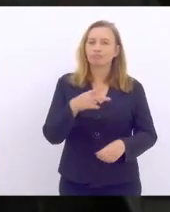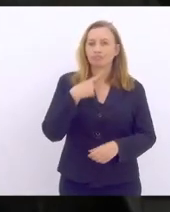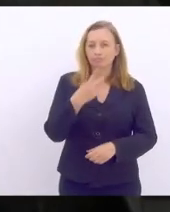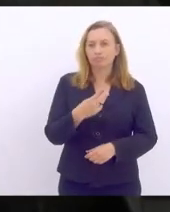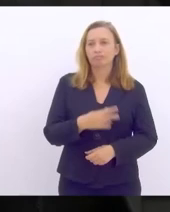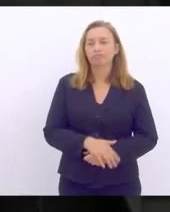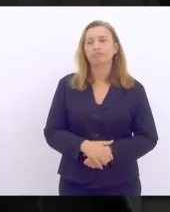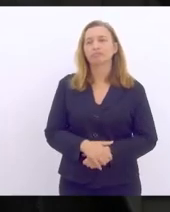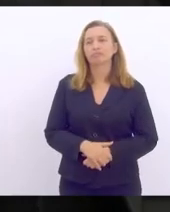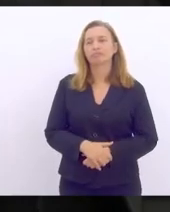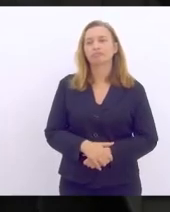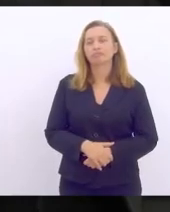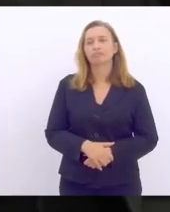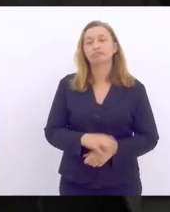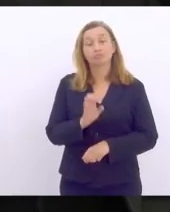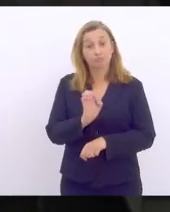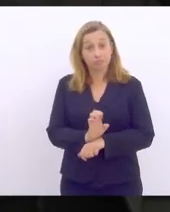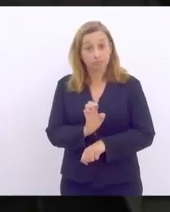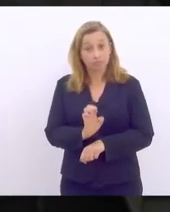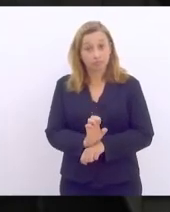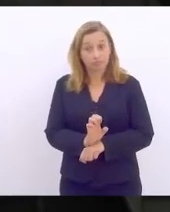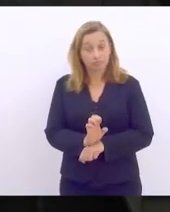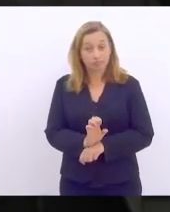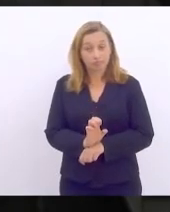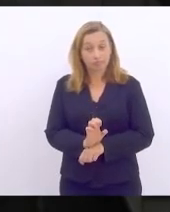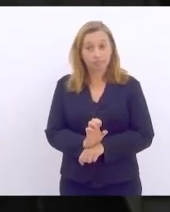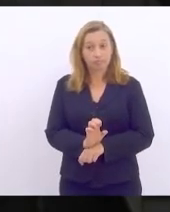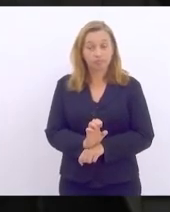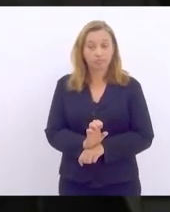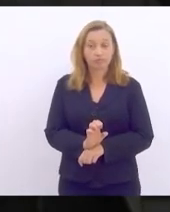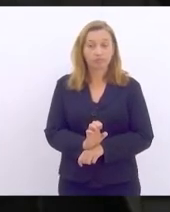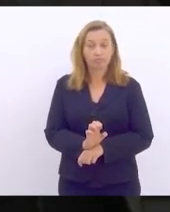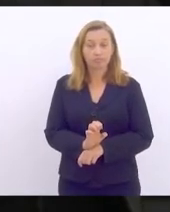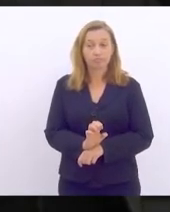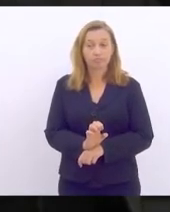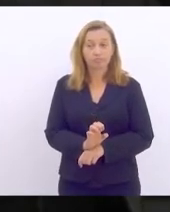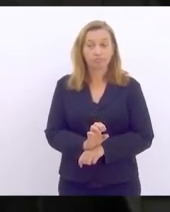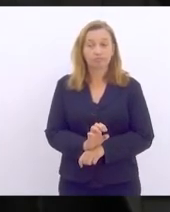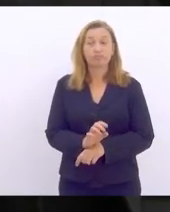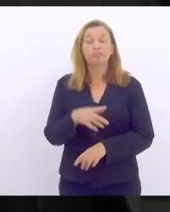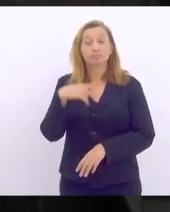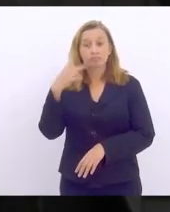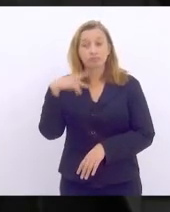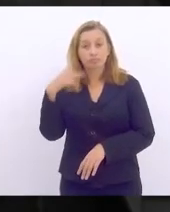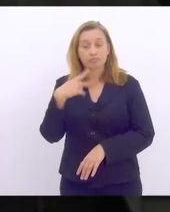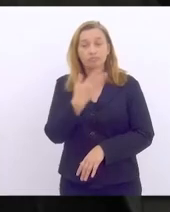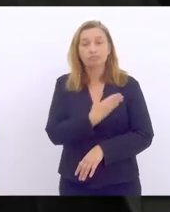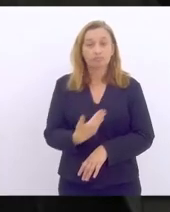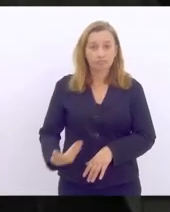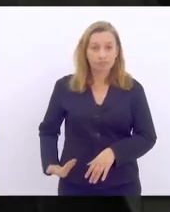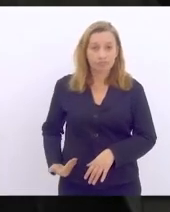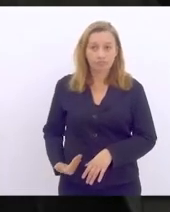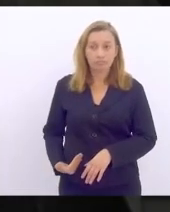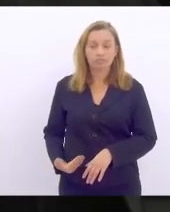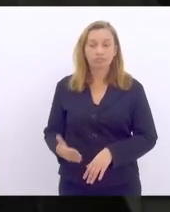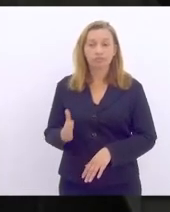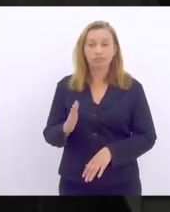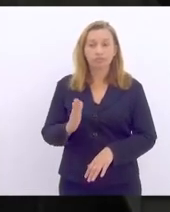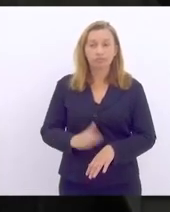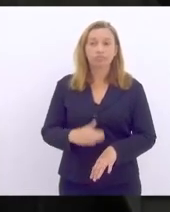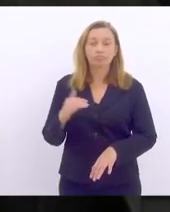afirmar no estado de bem-estar social as políticas públicas mais